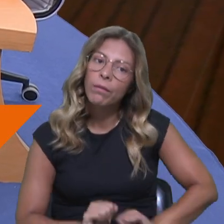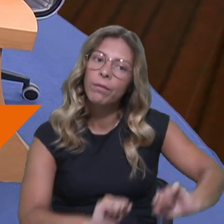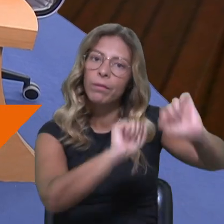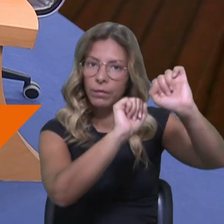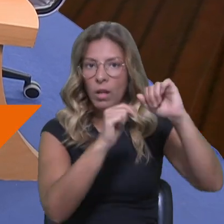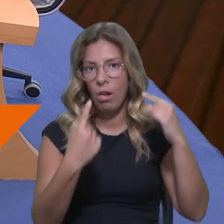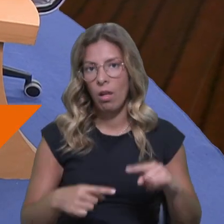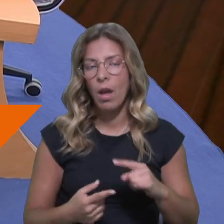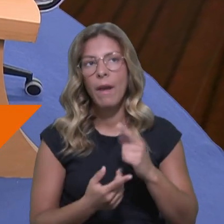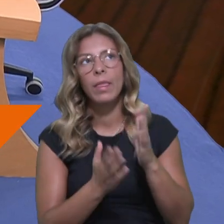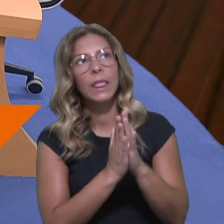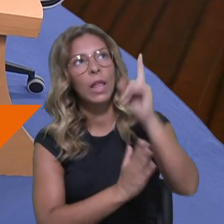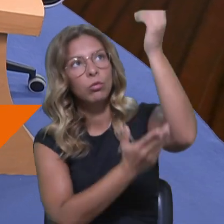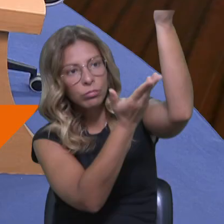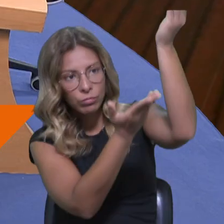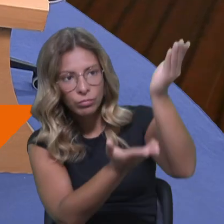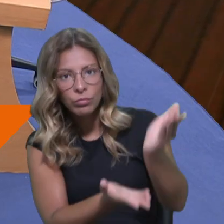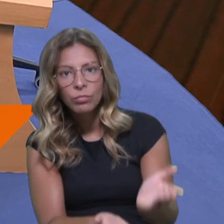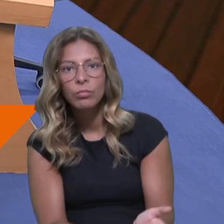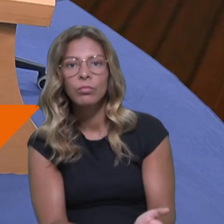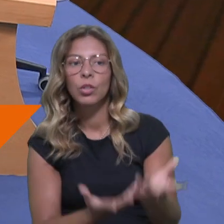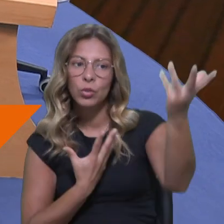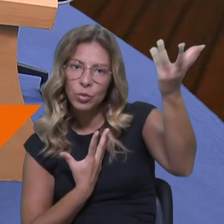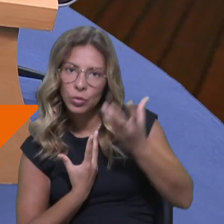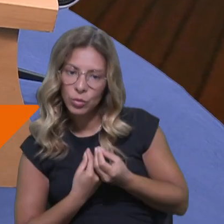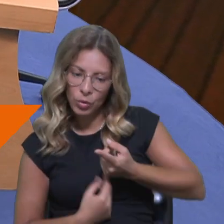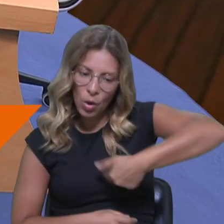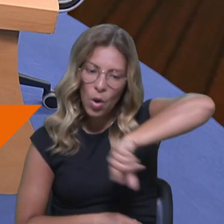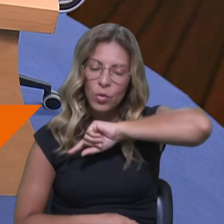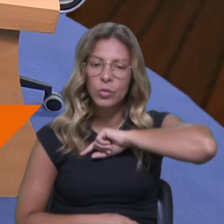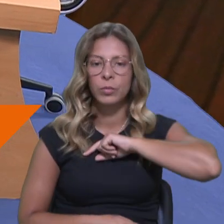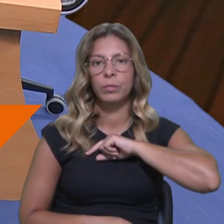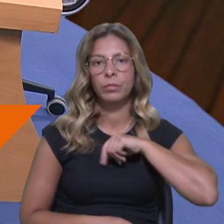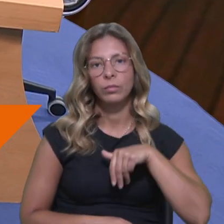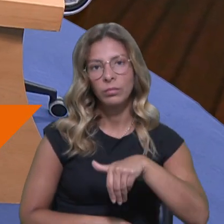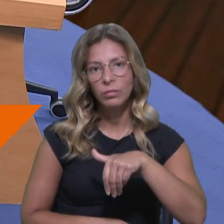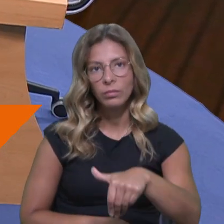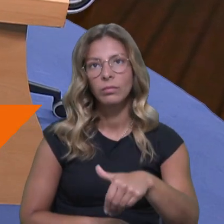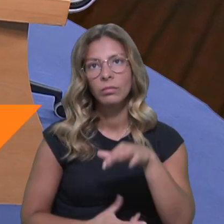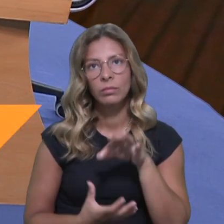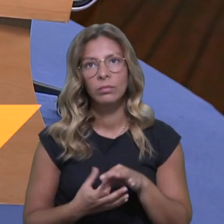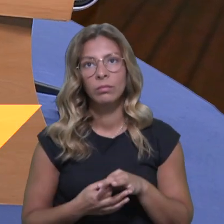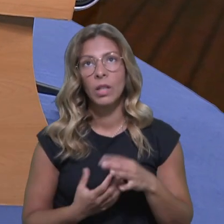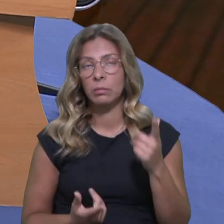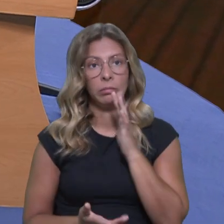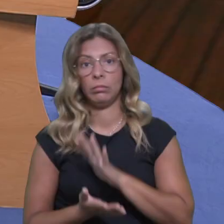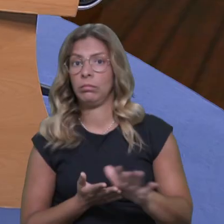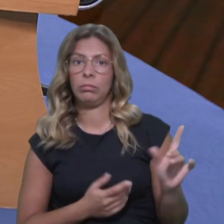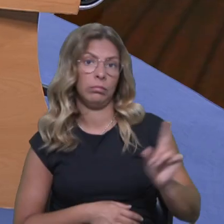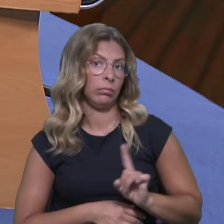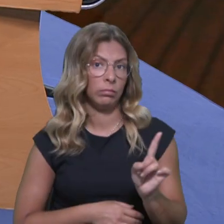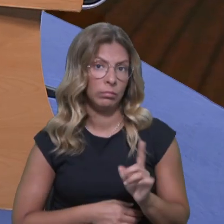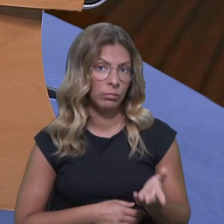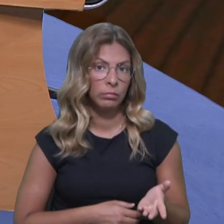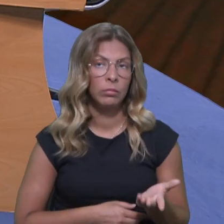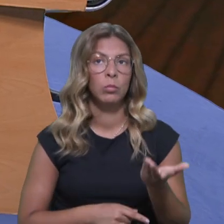Deus que desce, é um Deus que vem até nós. E este movimento é, de facto, de alguém, de um Deus que não está nada indiferente. Aliás, o livro